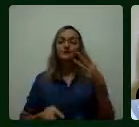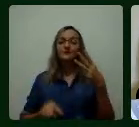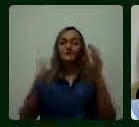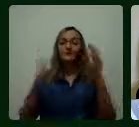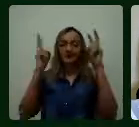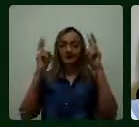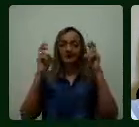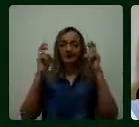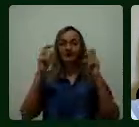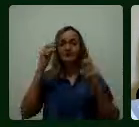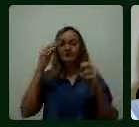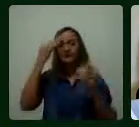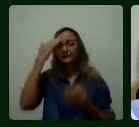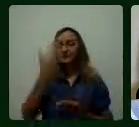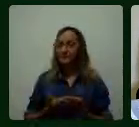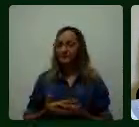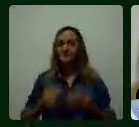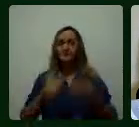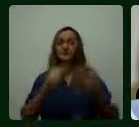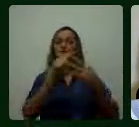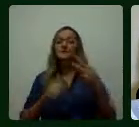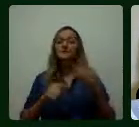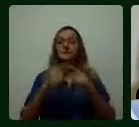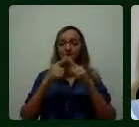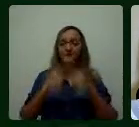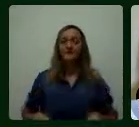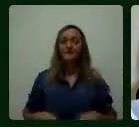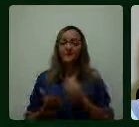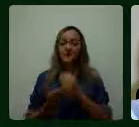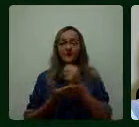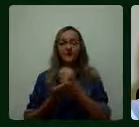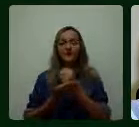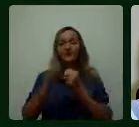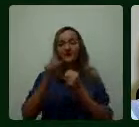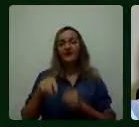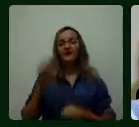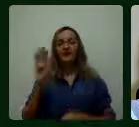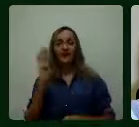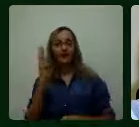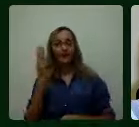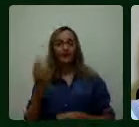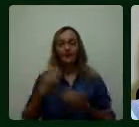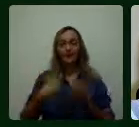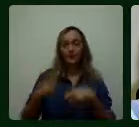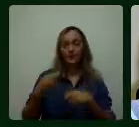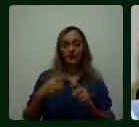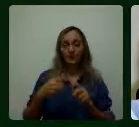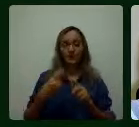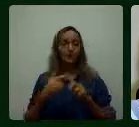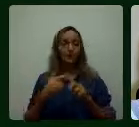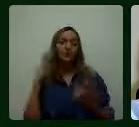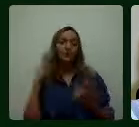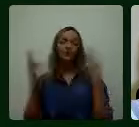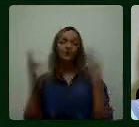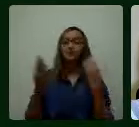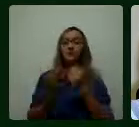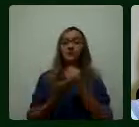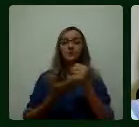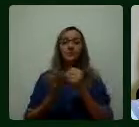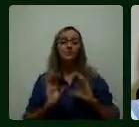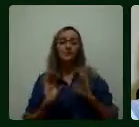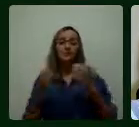tema, esse subtema. Então, porque a gente está pensando, as equipes têm que pensar, os times, em produtos,